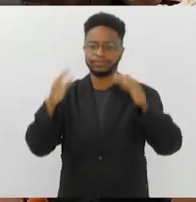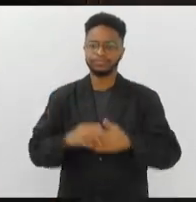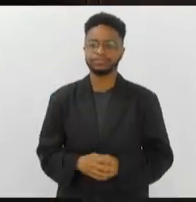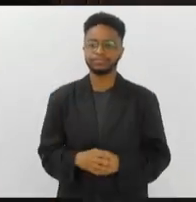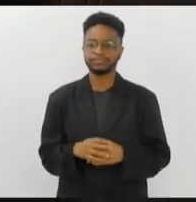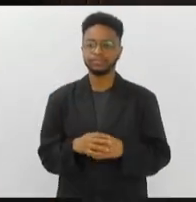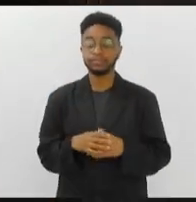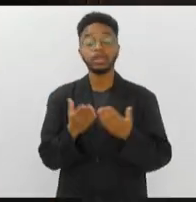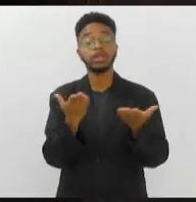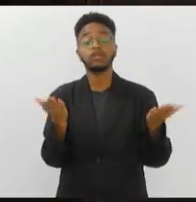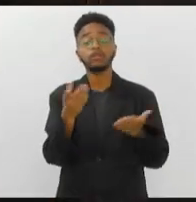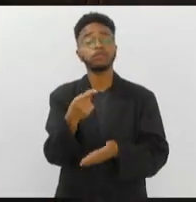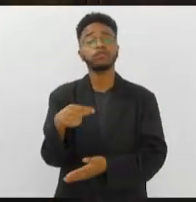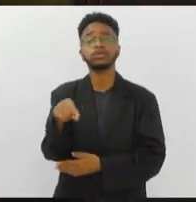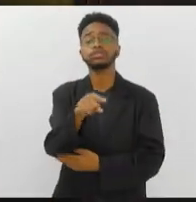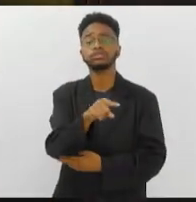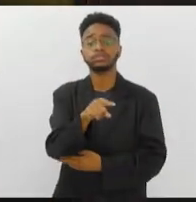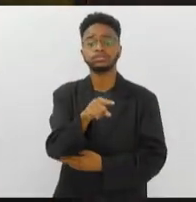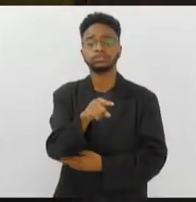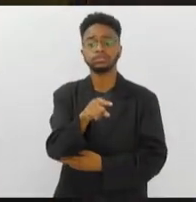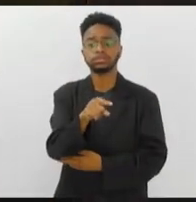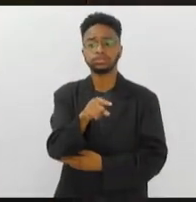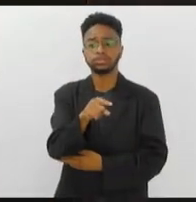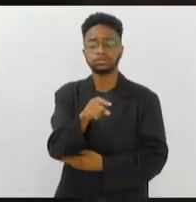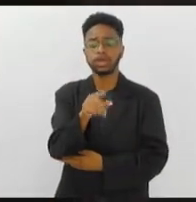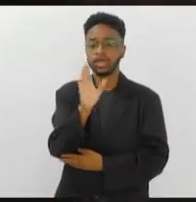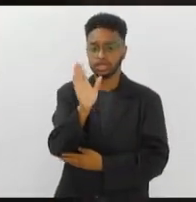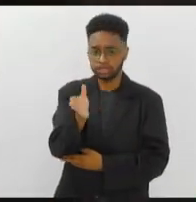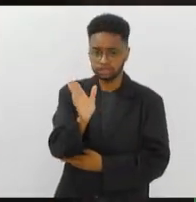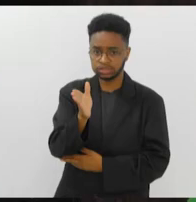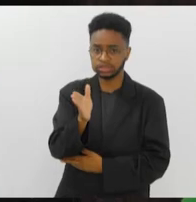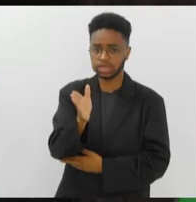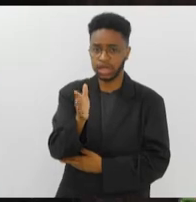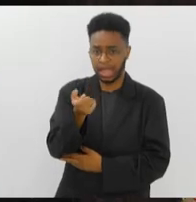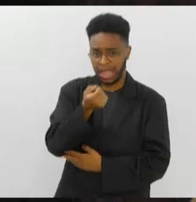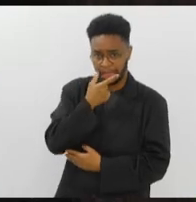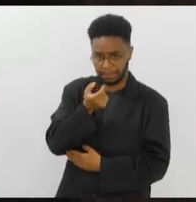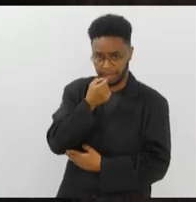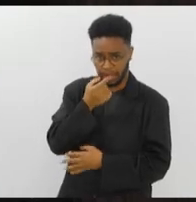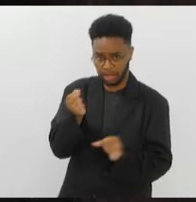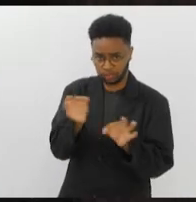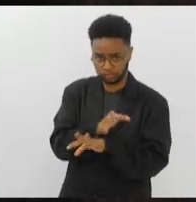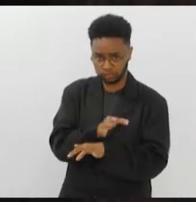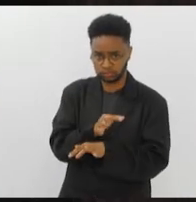E vocês já tomaram o seu remedinho?